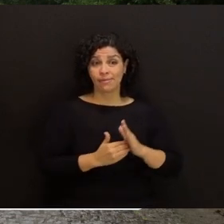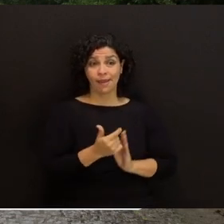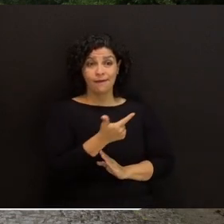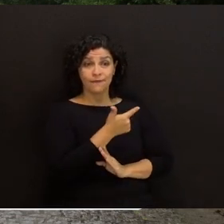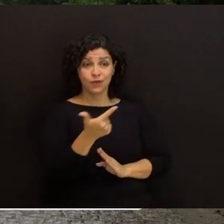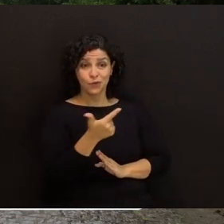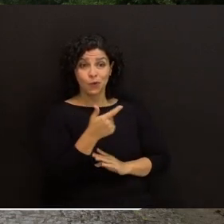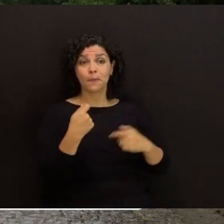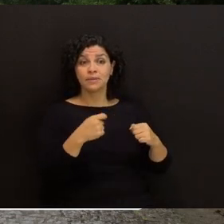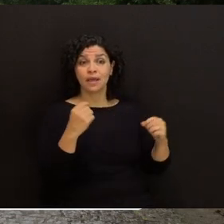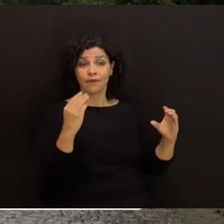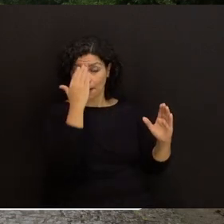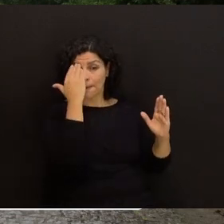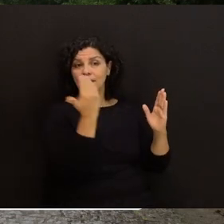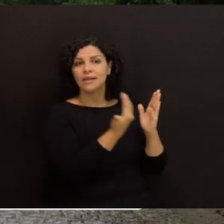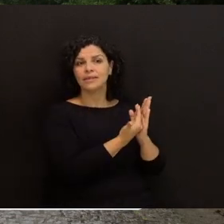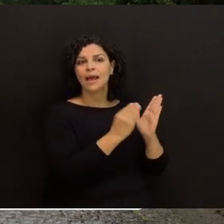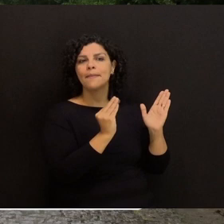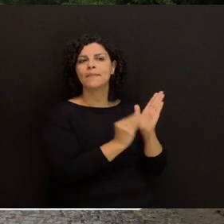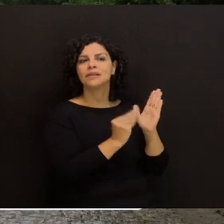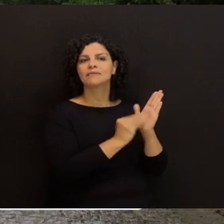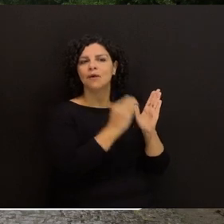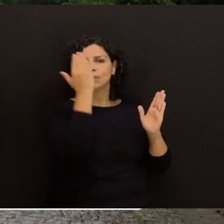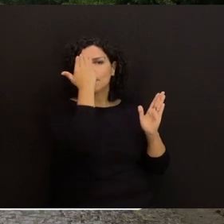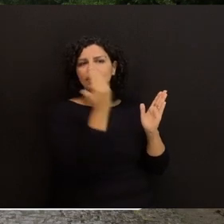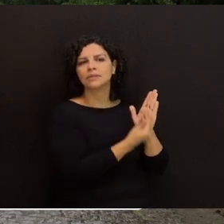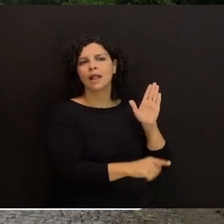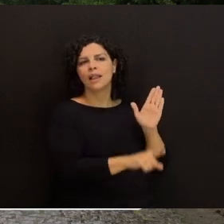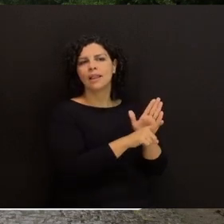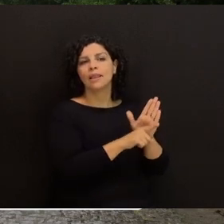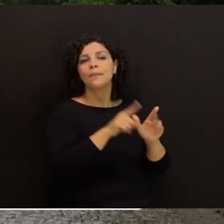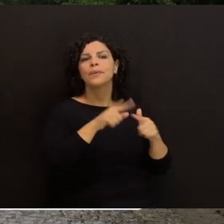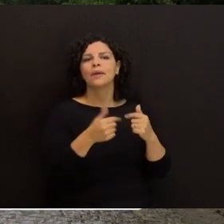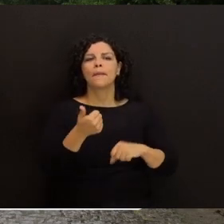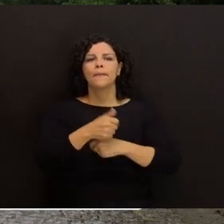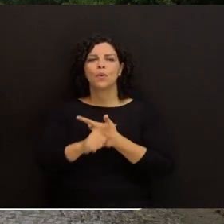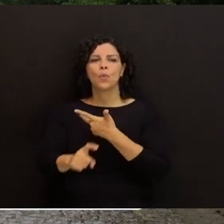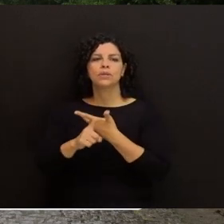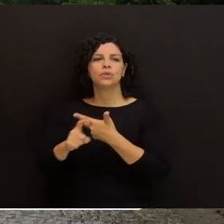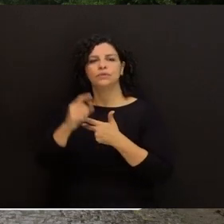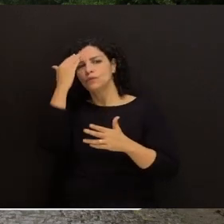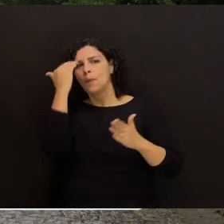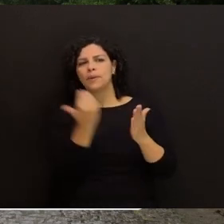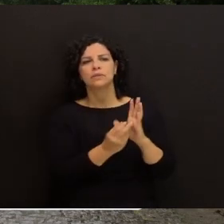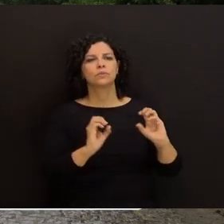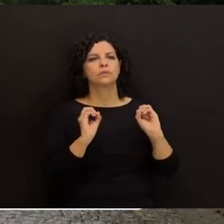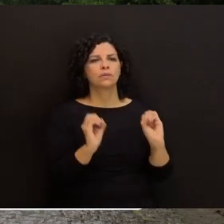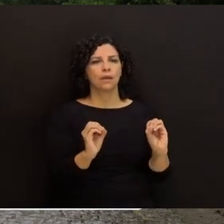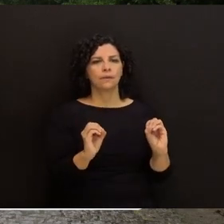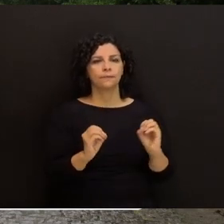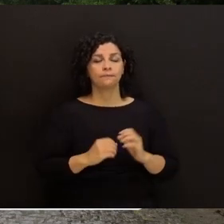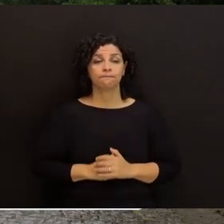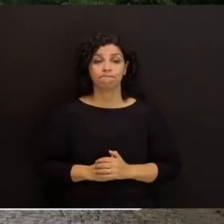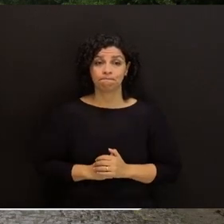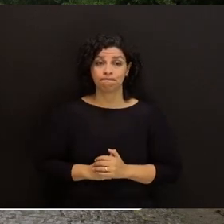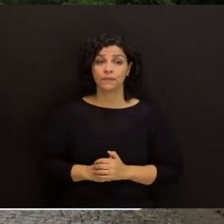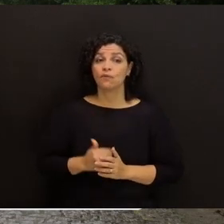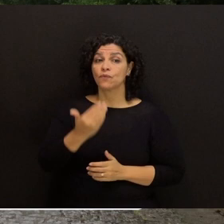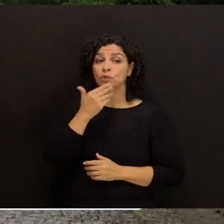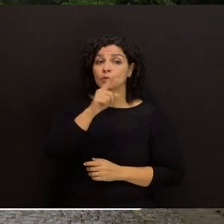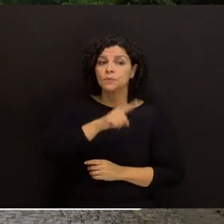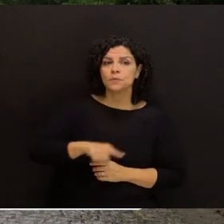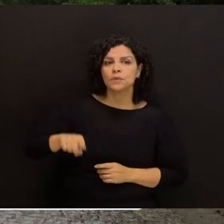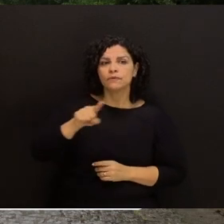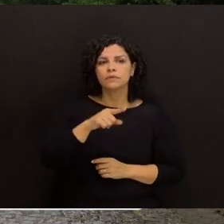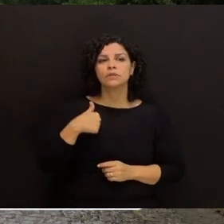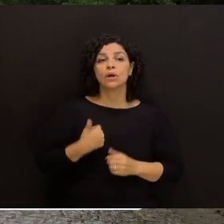típica de descumprimento de uma vez Municipal por parte do Poder Executivo e quero pedir aos